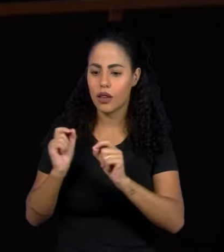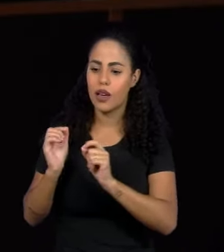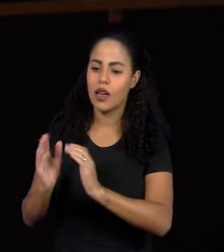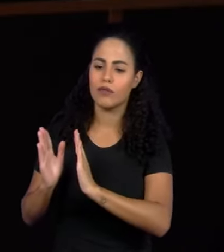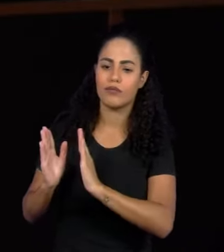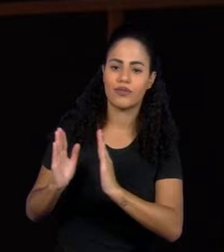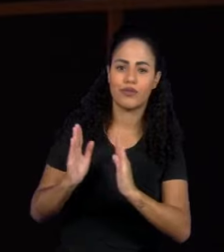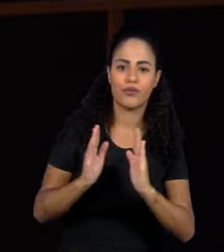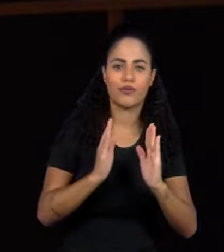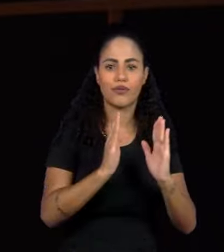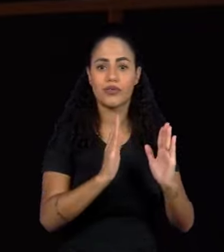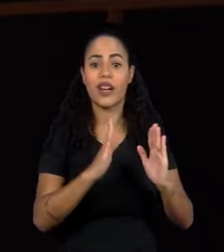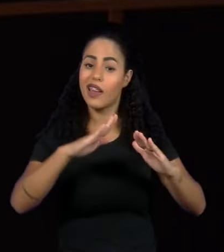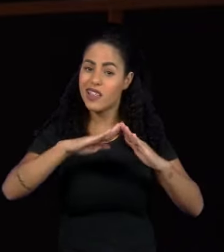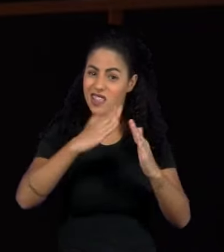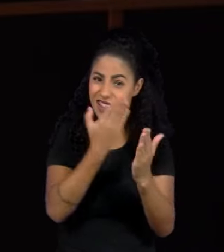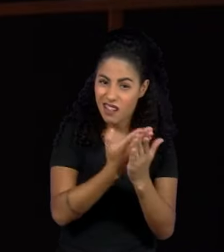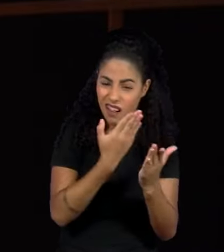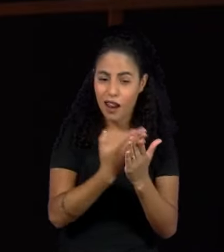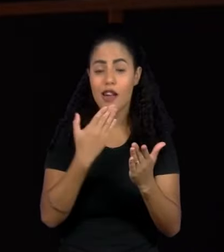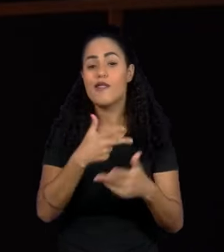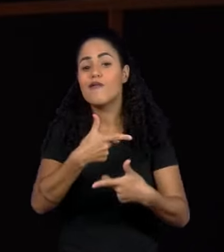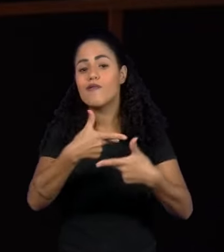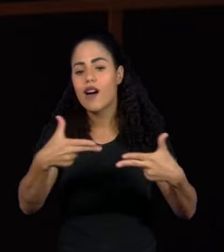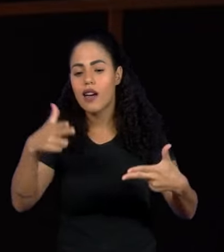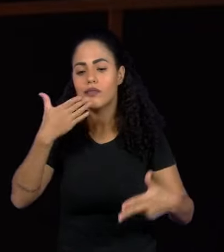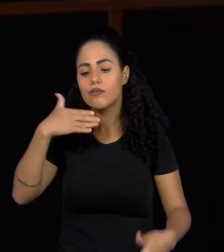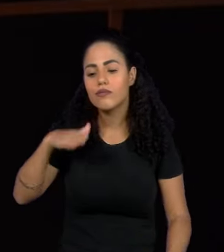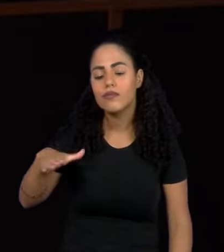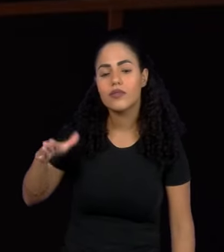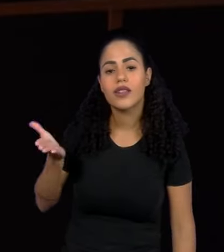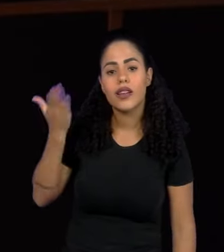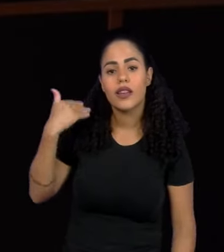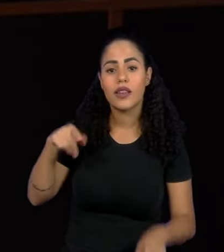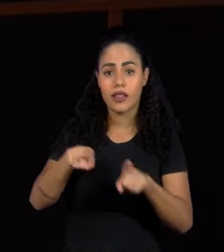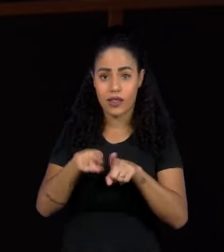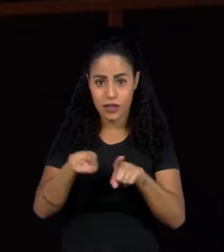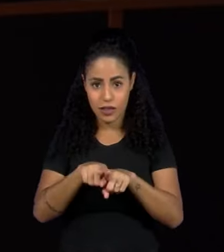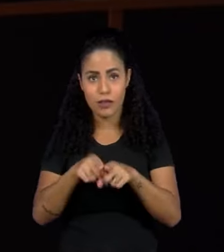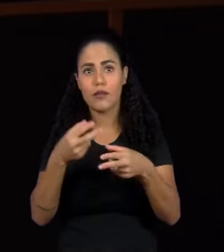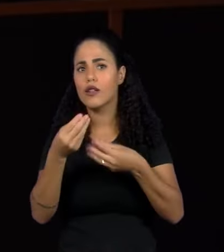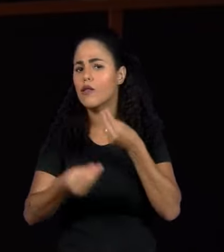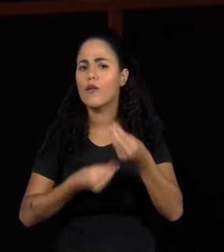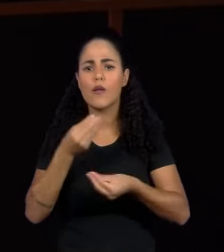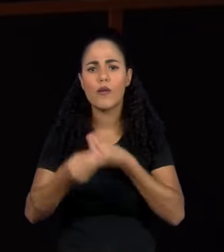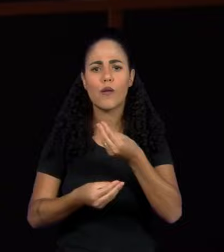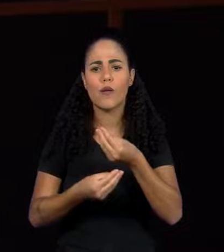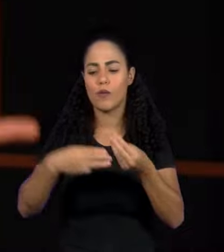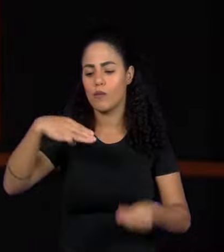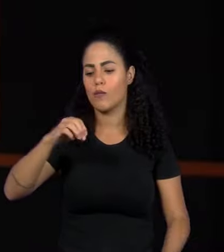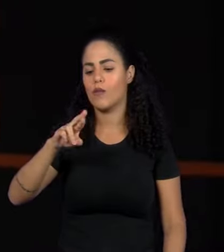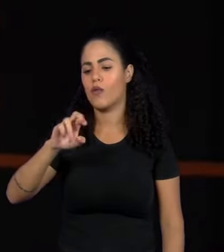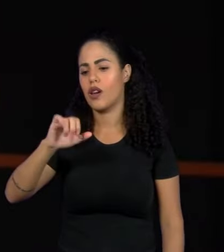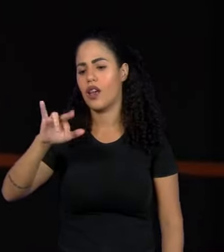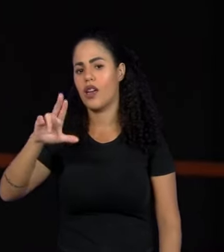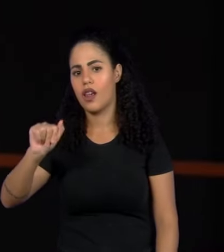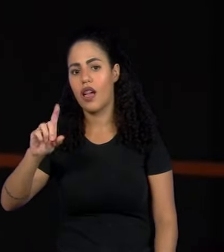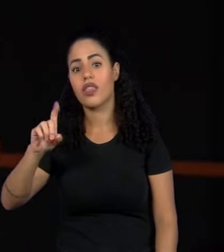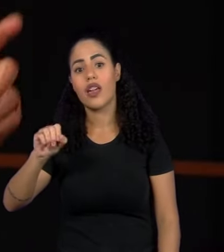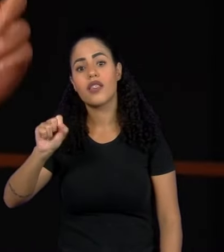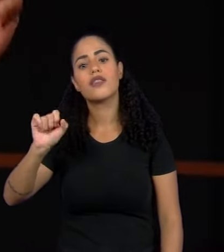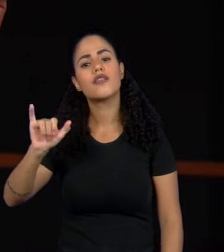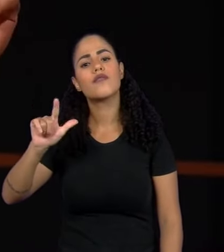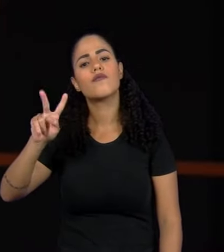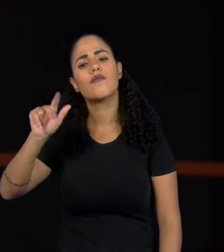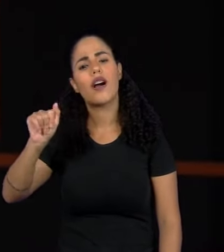pelas várias escolas que frequentou e depois sobre o Moreira da Silva, o Kid Morengueira. Aliás, ele